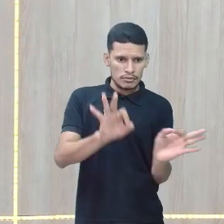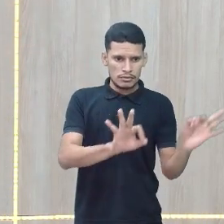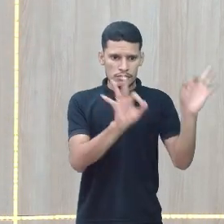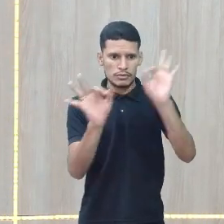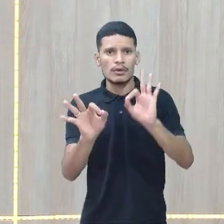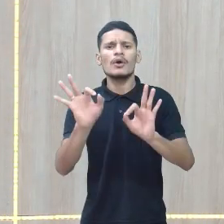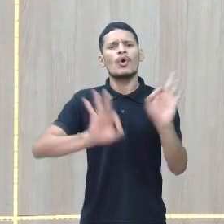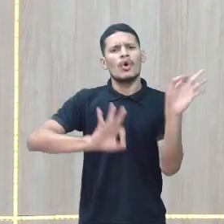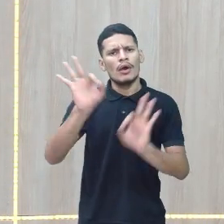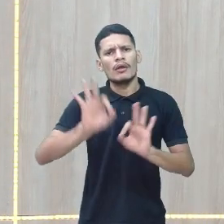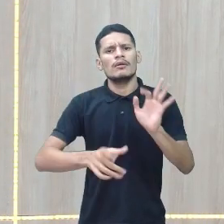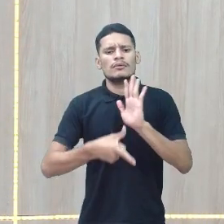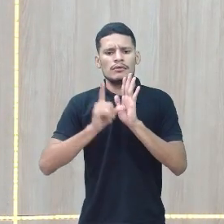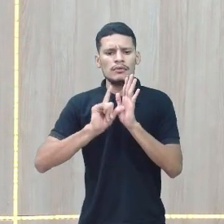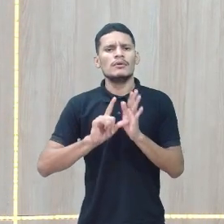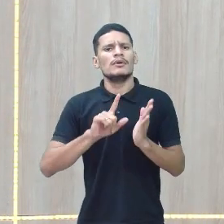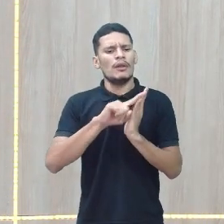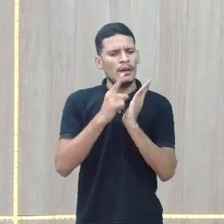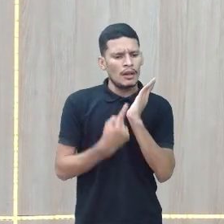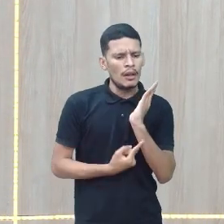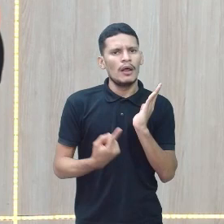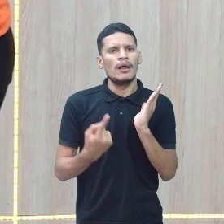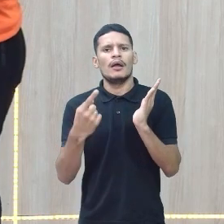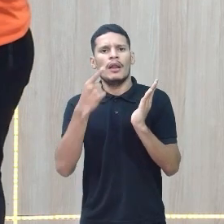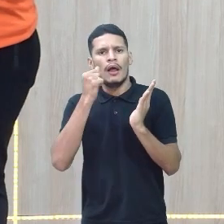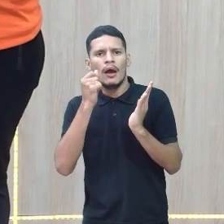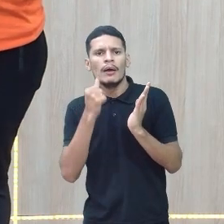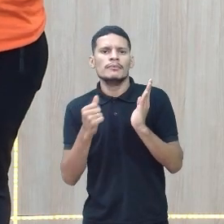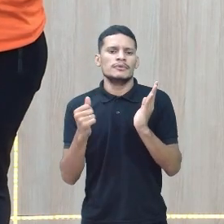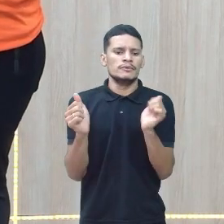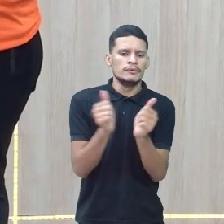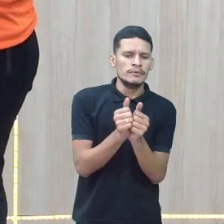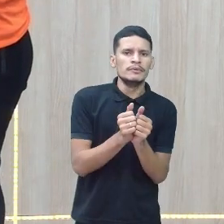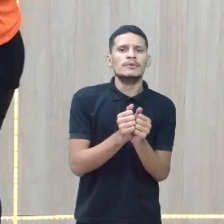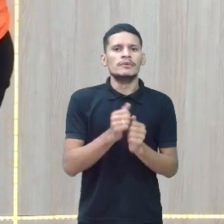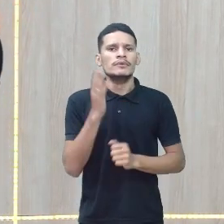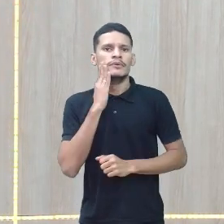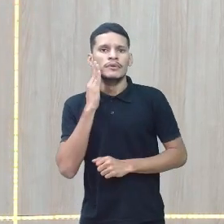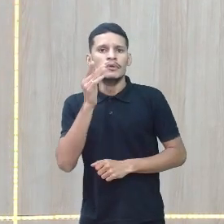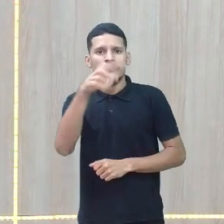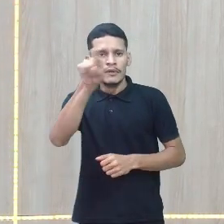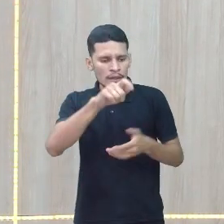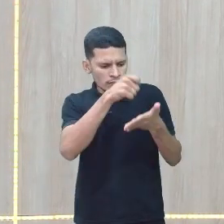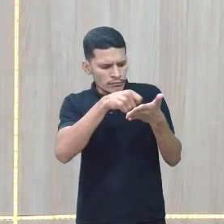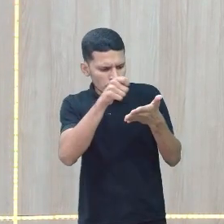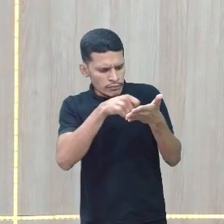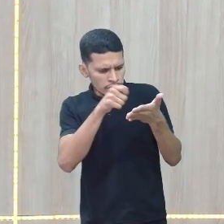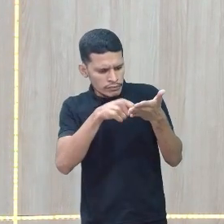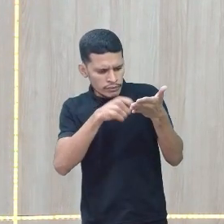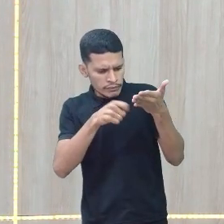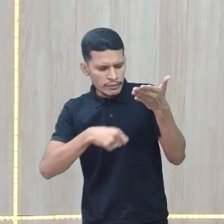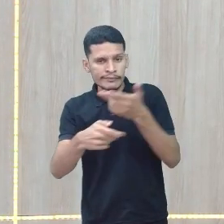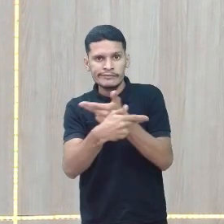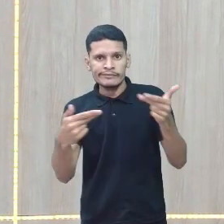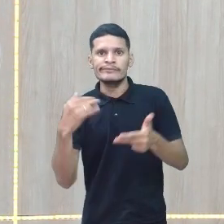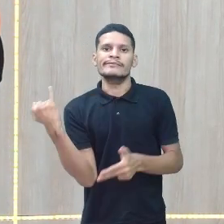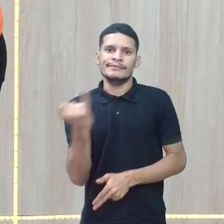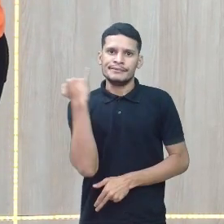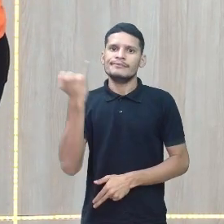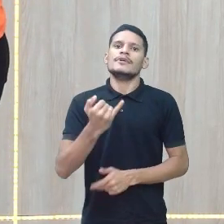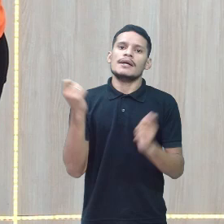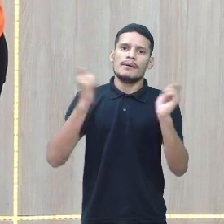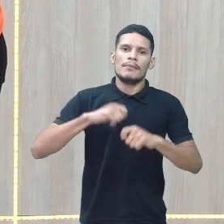um caderno, um lápis, uma caneta, e vai anotando aquilo que é muito importante para a construção